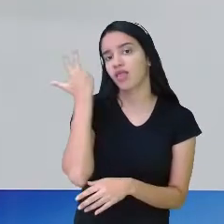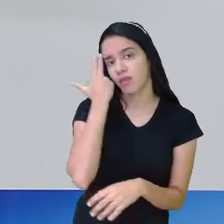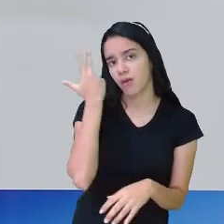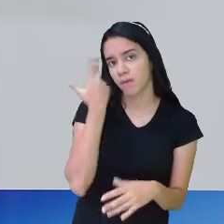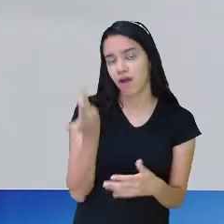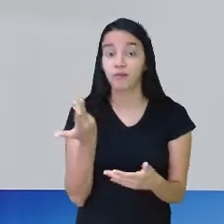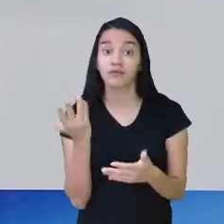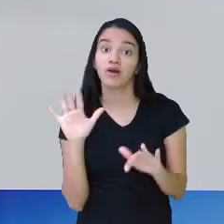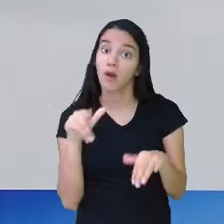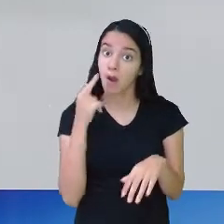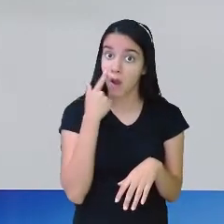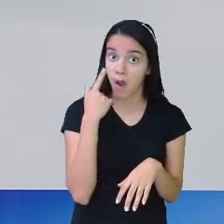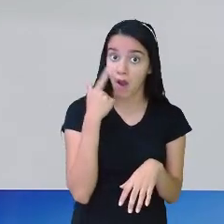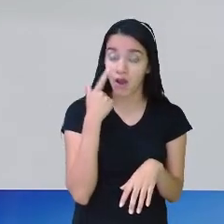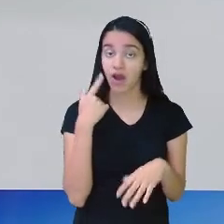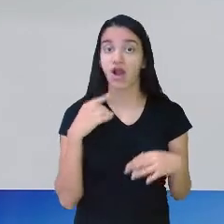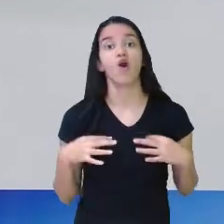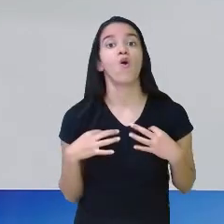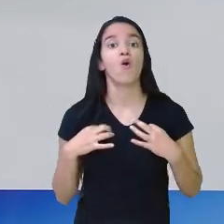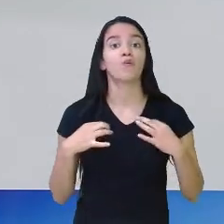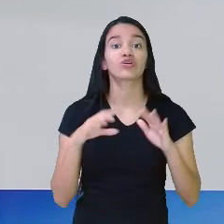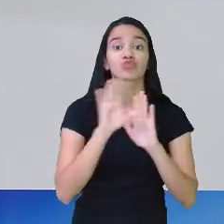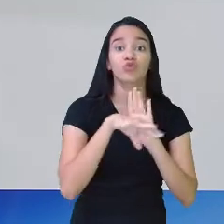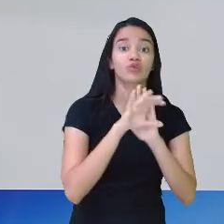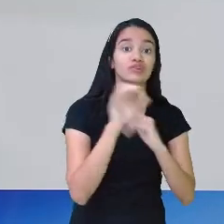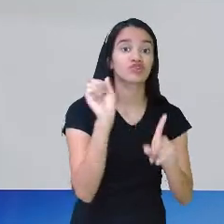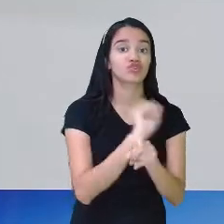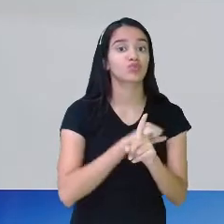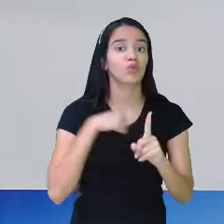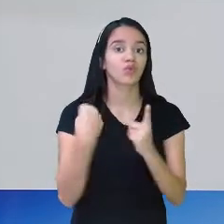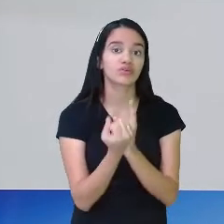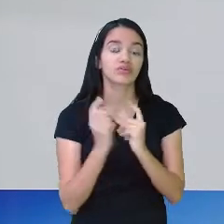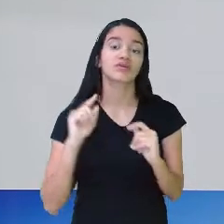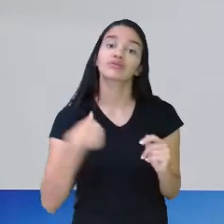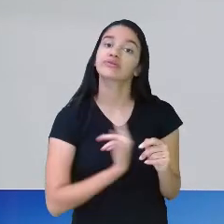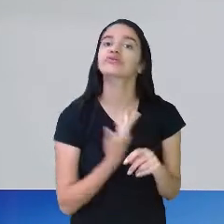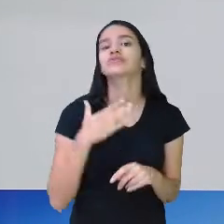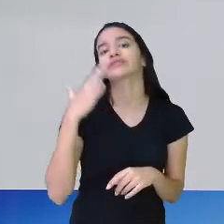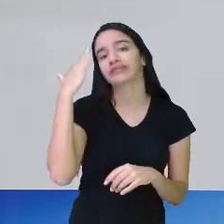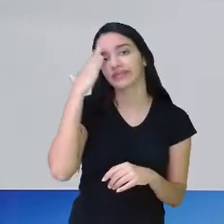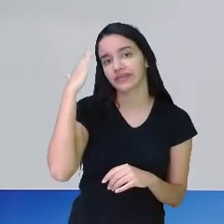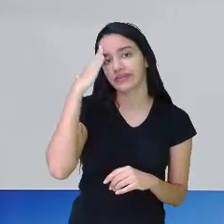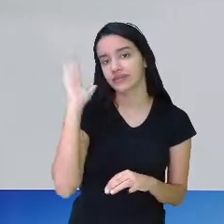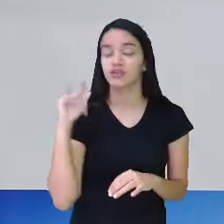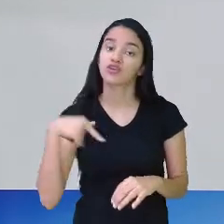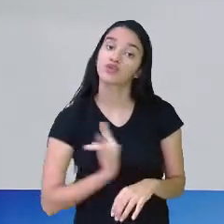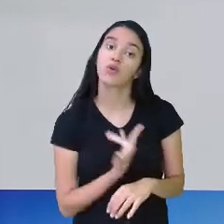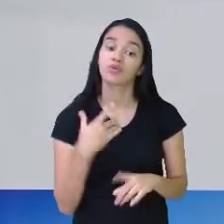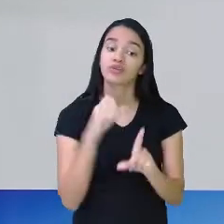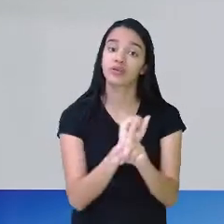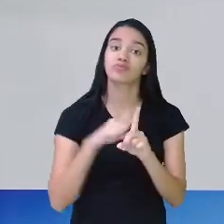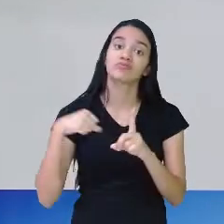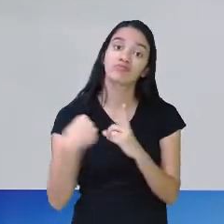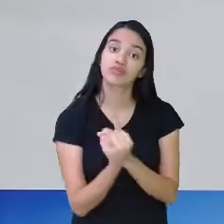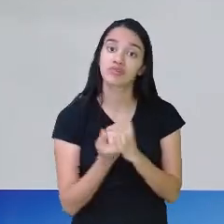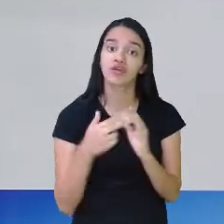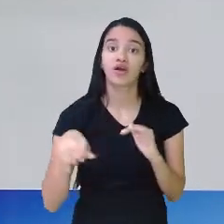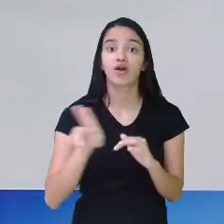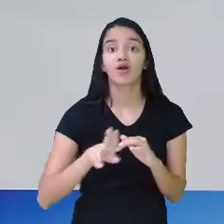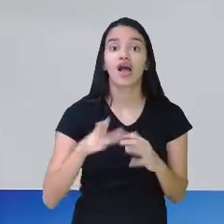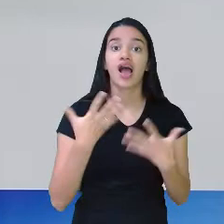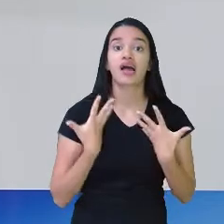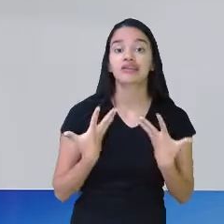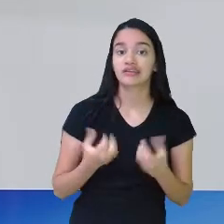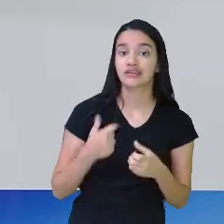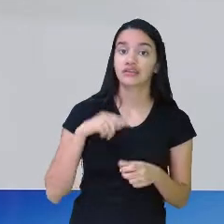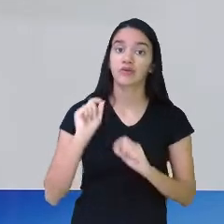normal. Gente, roupa é um conceito social. A gente tem que entender isso. Na nossa sociedade, o aceito é a pessoa